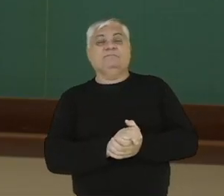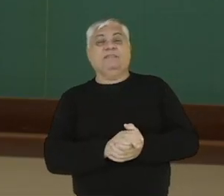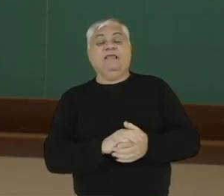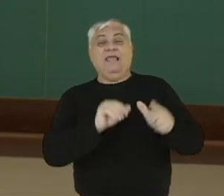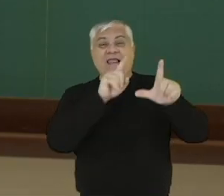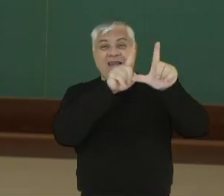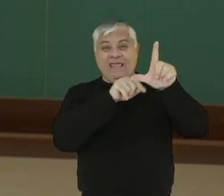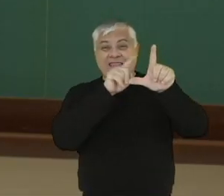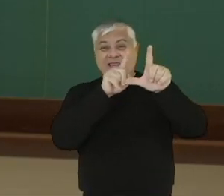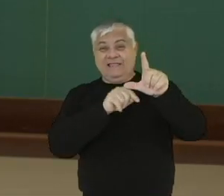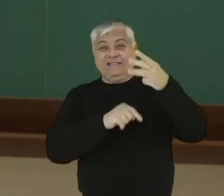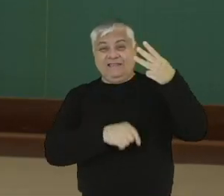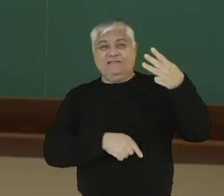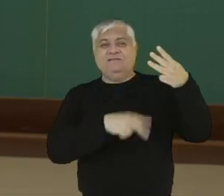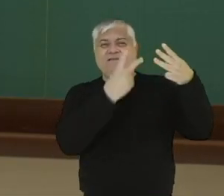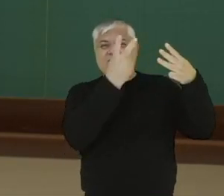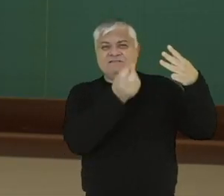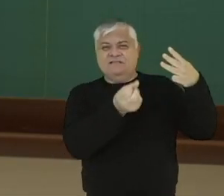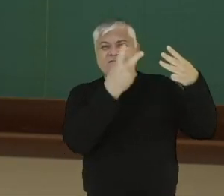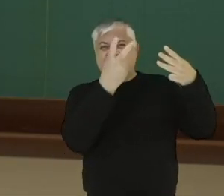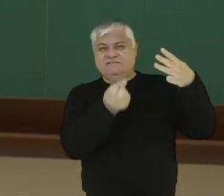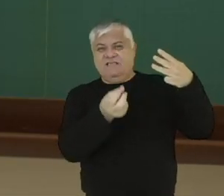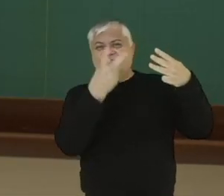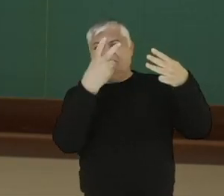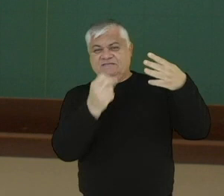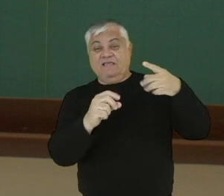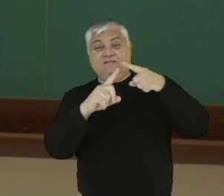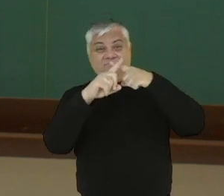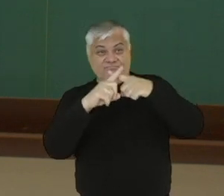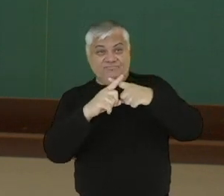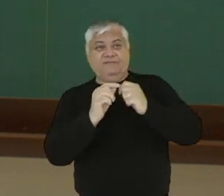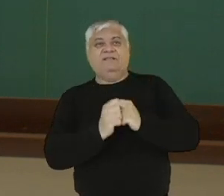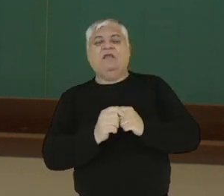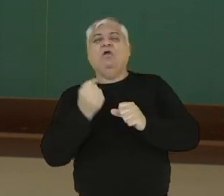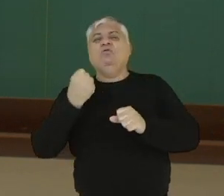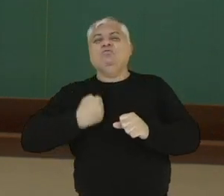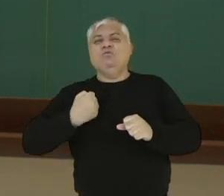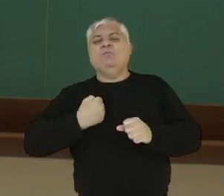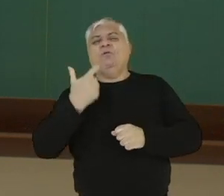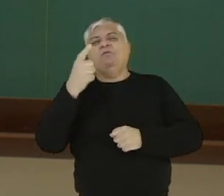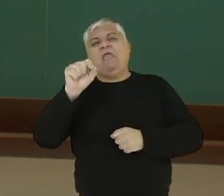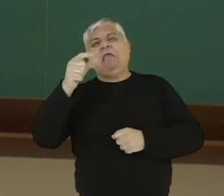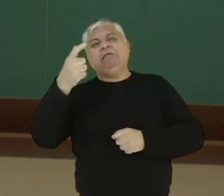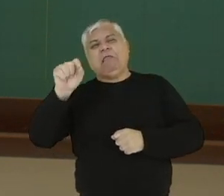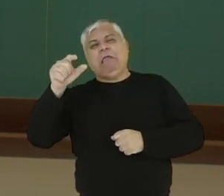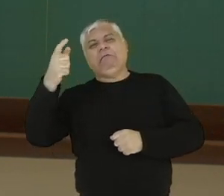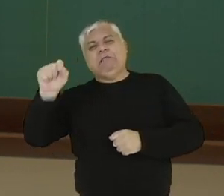Letra, letra, letra, 26 vezes 26 vezes 26. Número,